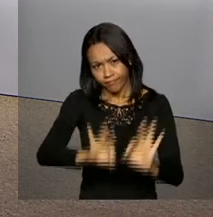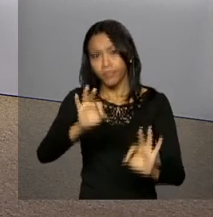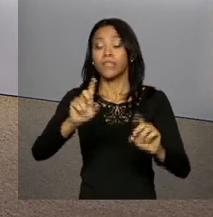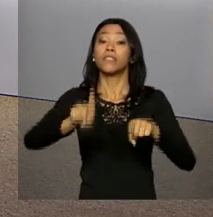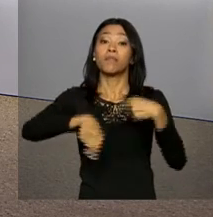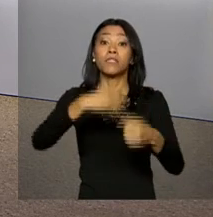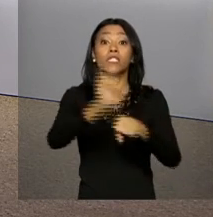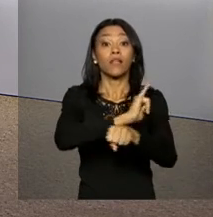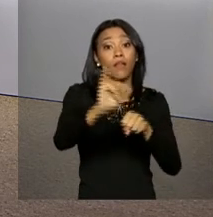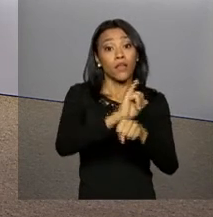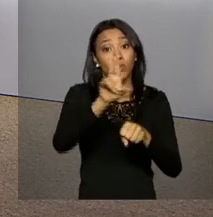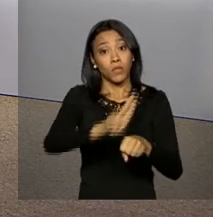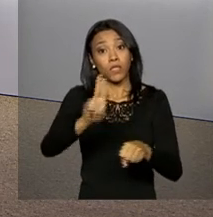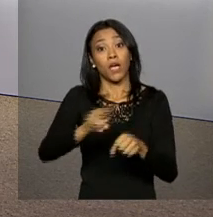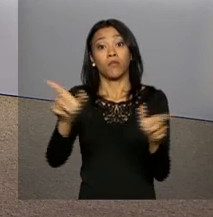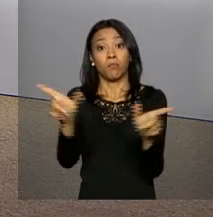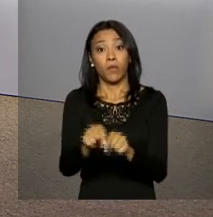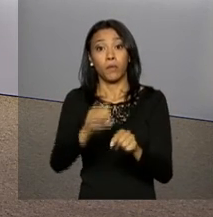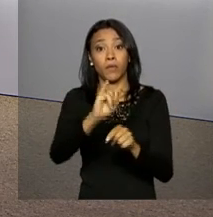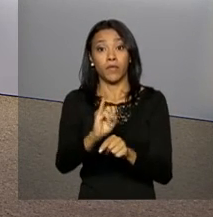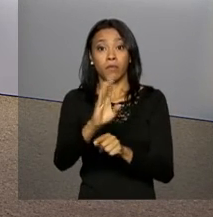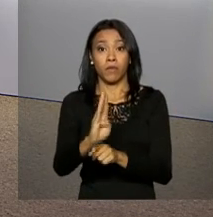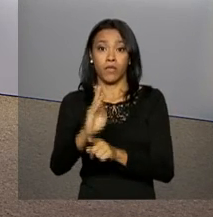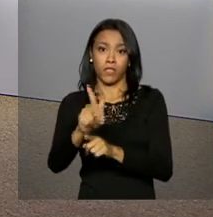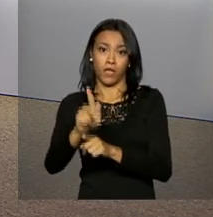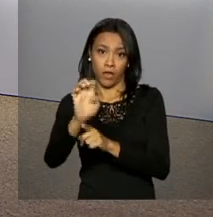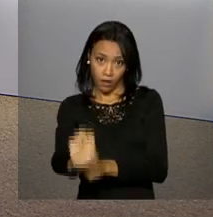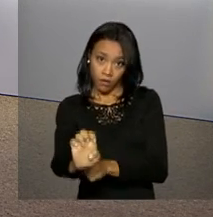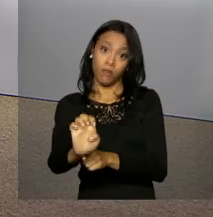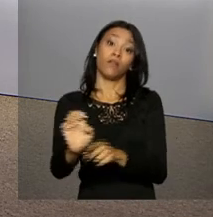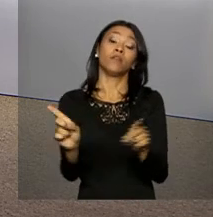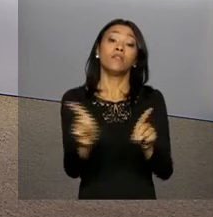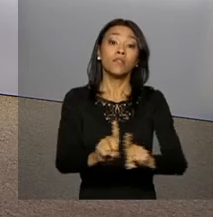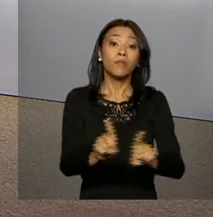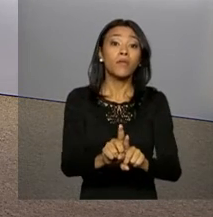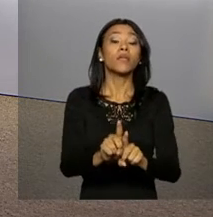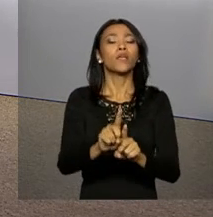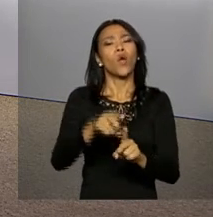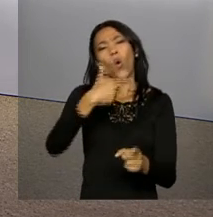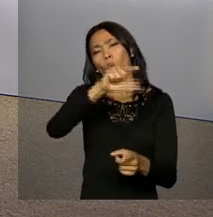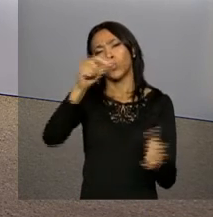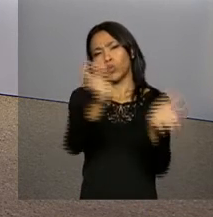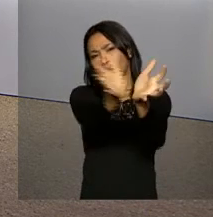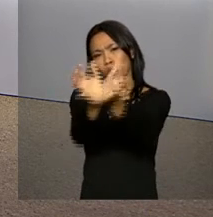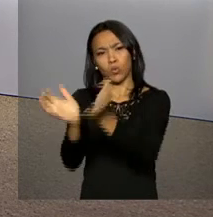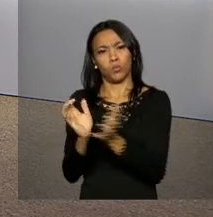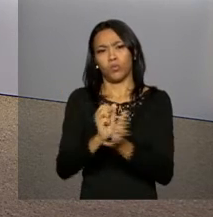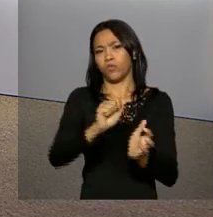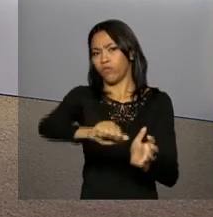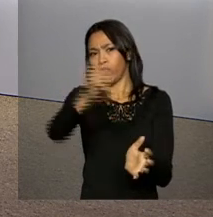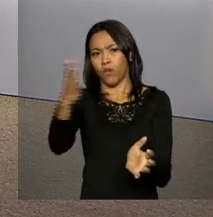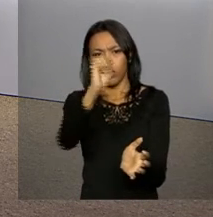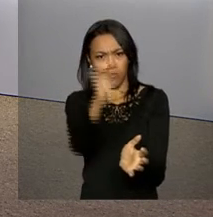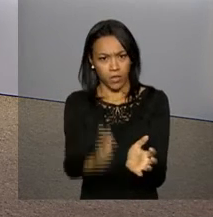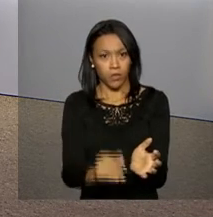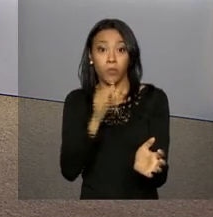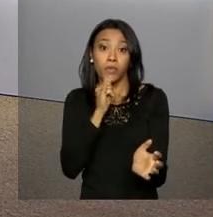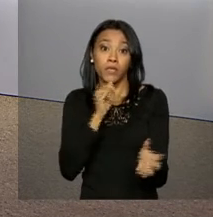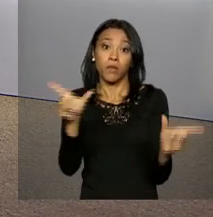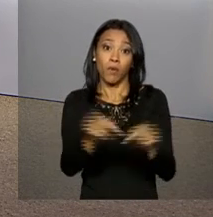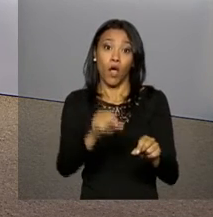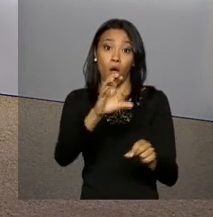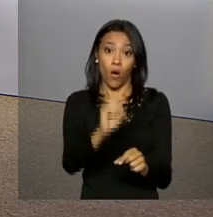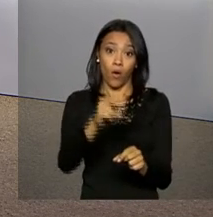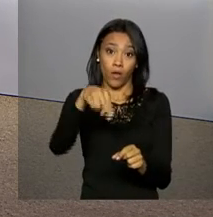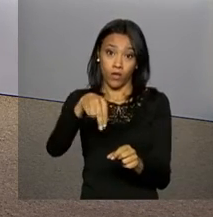método utilizado pelo IBGE, Instituto Brasileiro de Geografia e Estatística, e por organismos internacionais, como a Organização das Nações